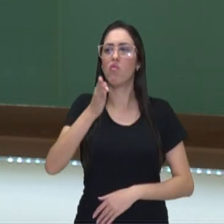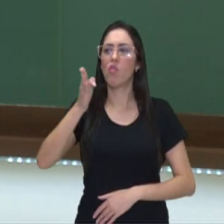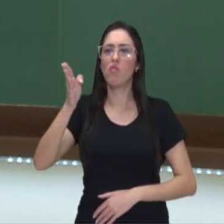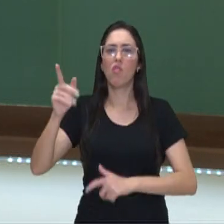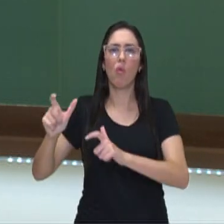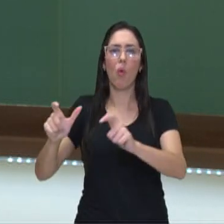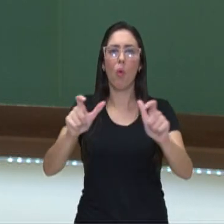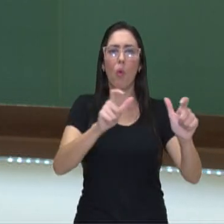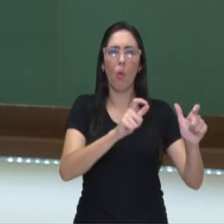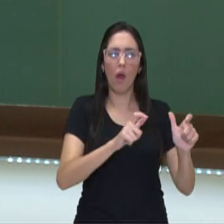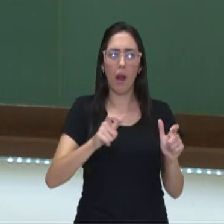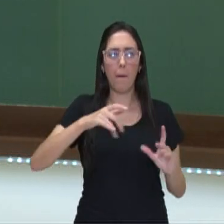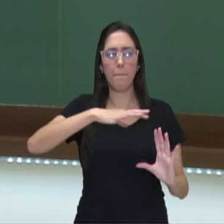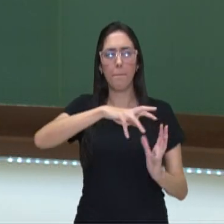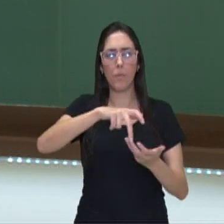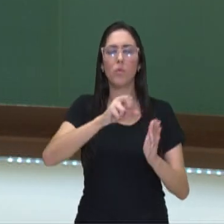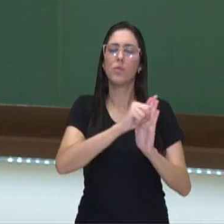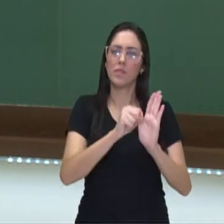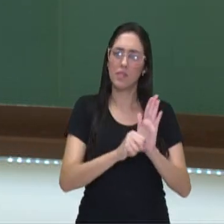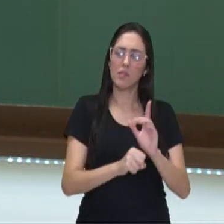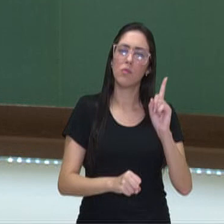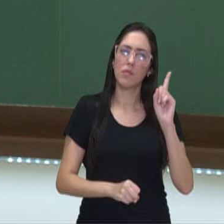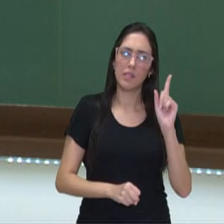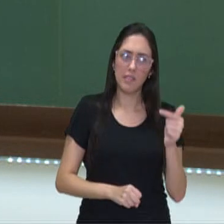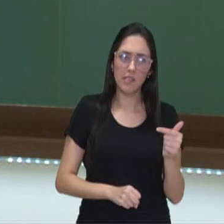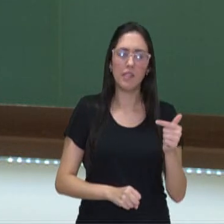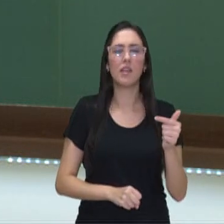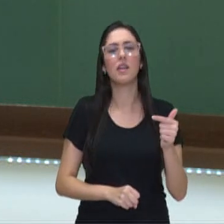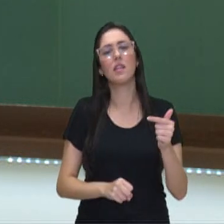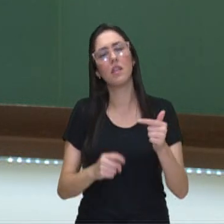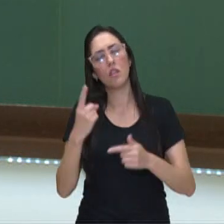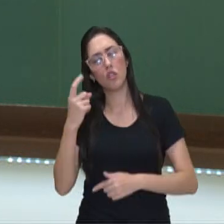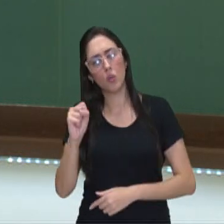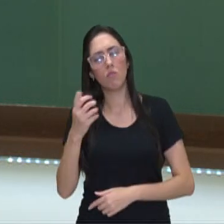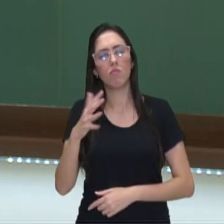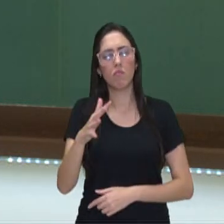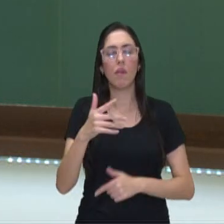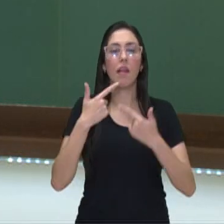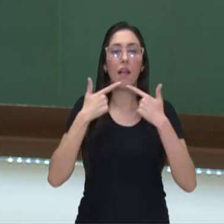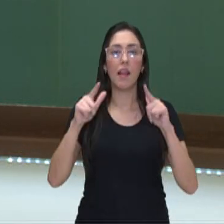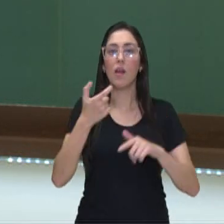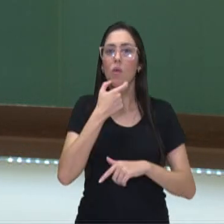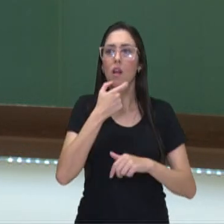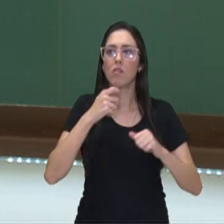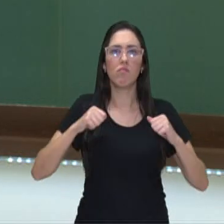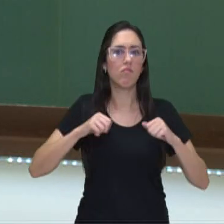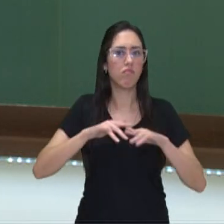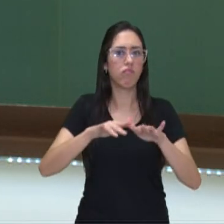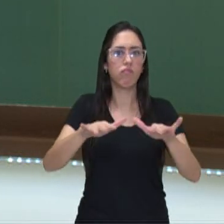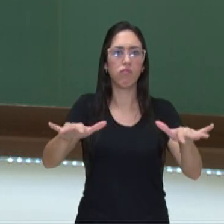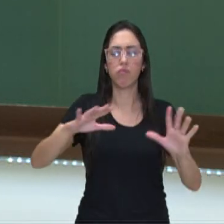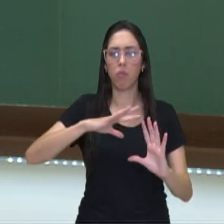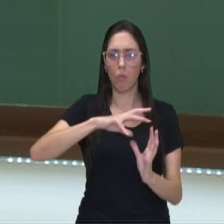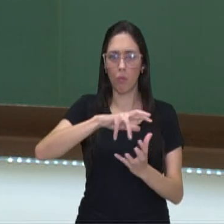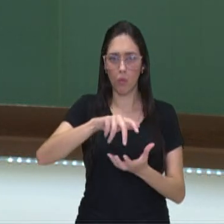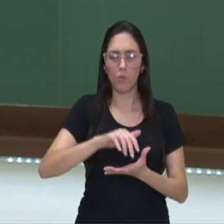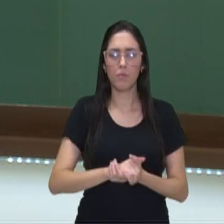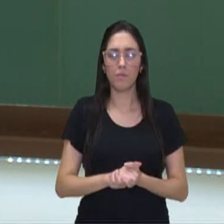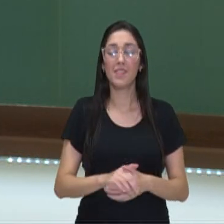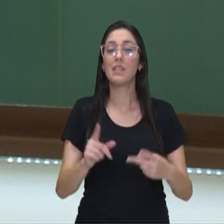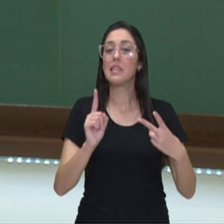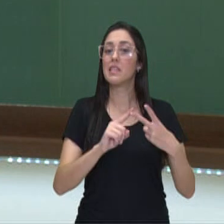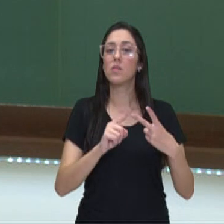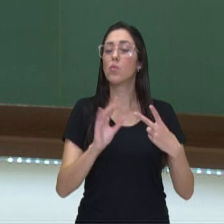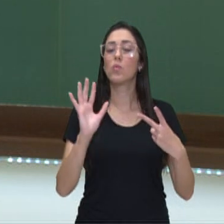século 17 e 18, ajudando com que a língua inglesa fosse espalhando-se pelo mundo. O segundo fator que ela